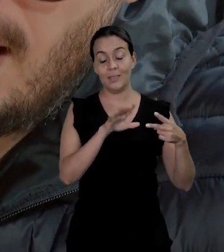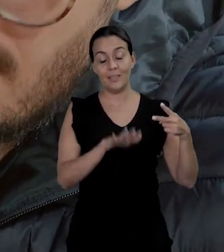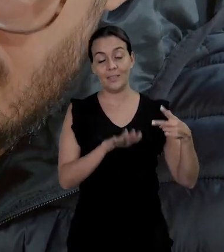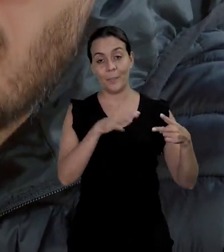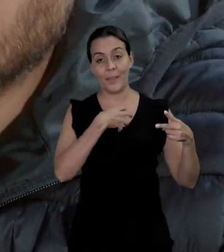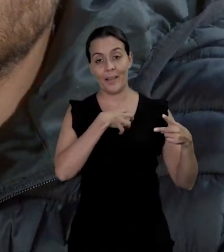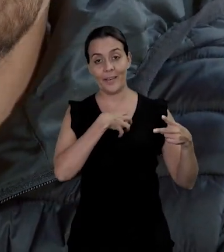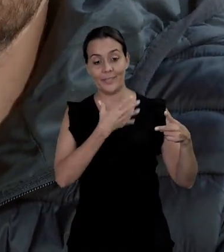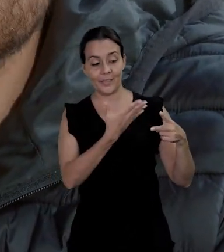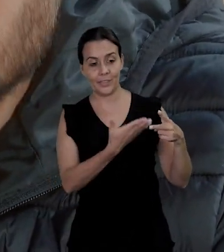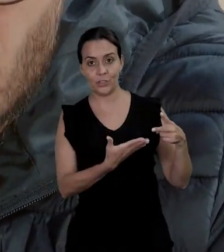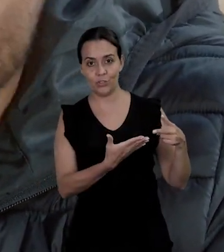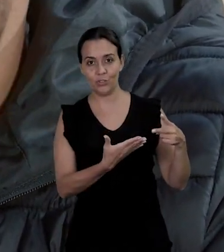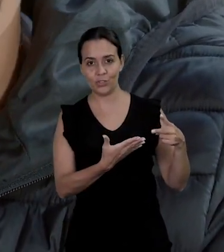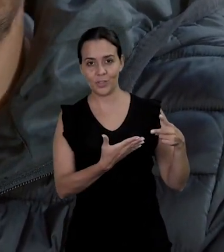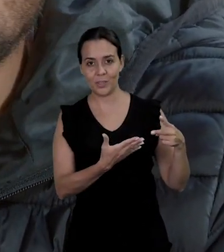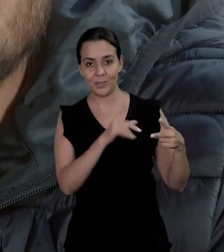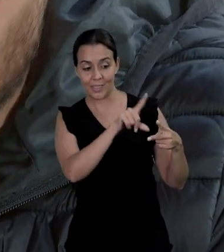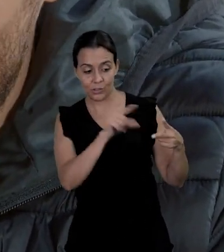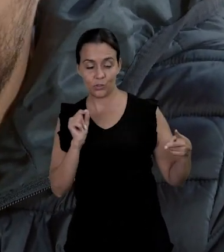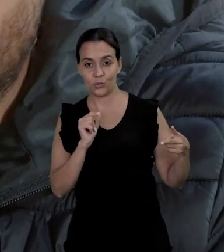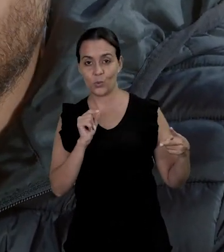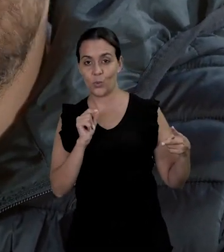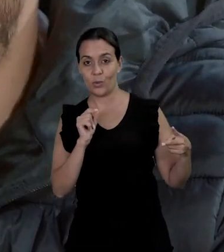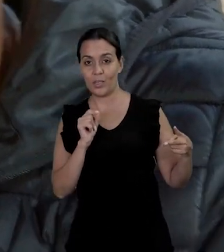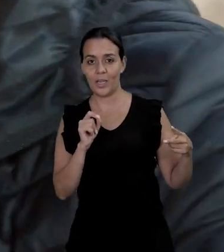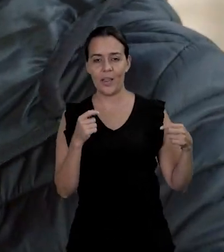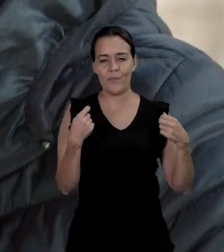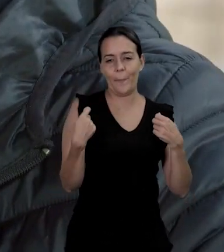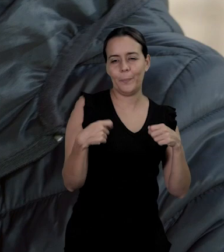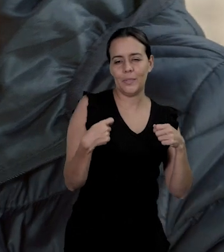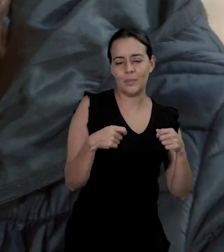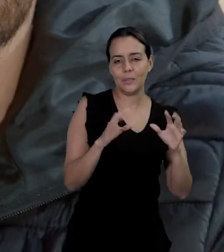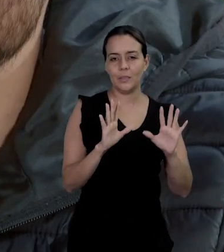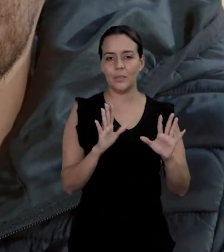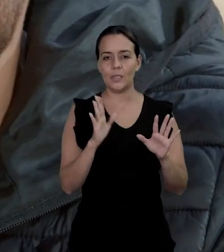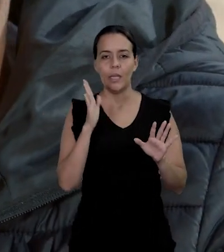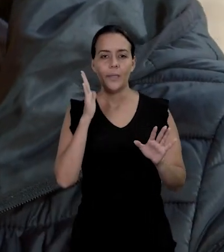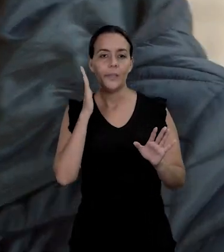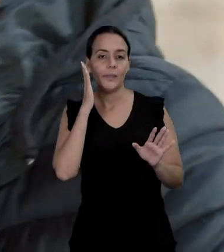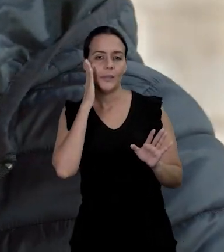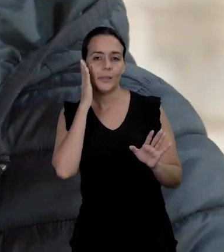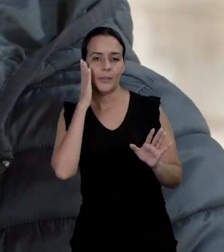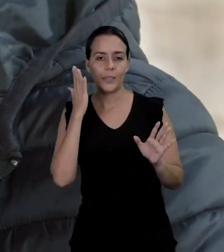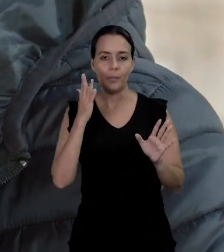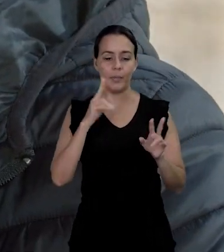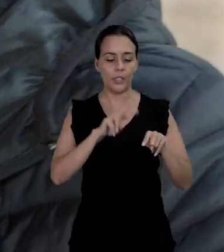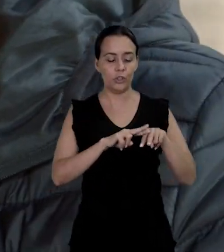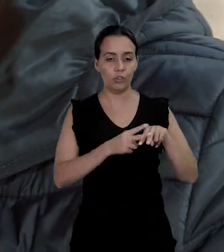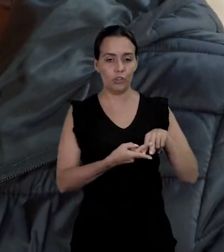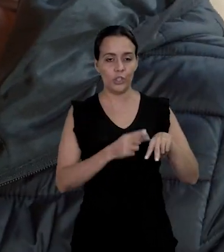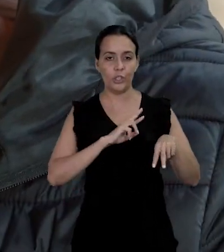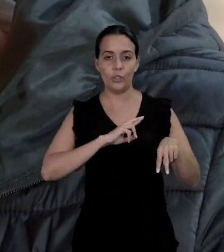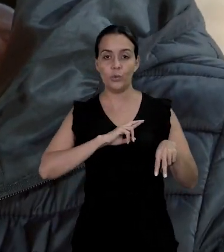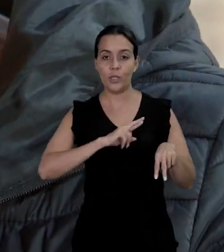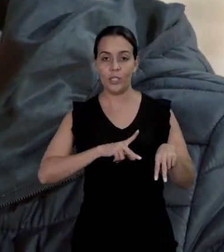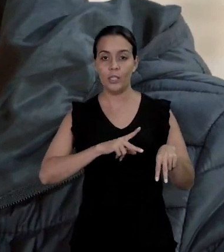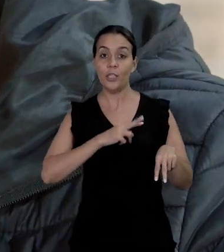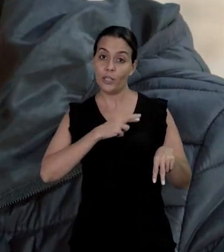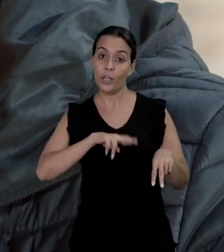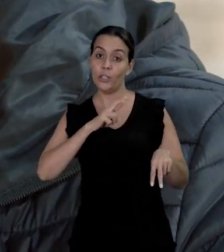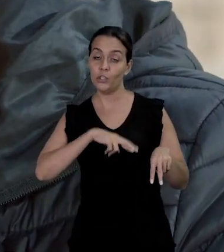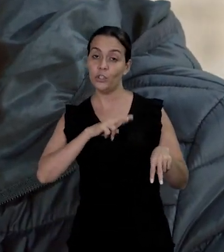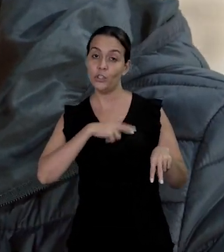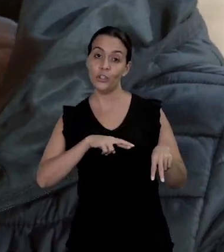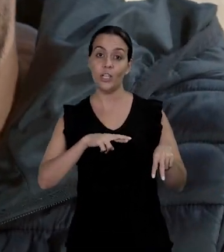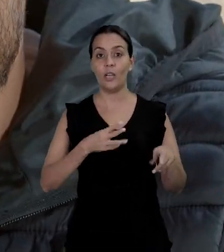ser racial, de gênero, de religião, de time que torce, de repente, né? Só que mesmo assim não é uma regra tão fácil, porque